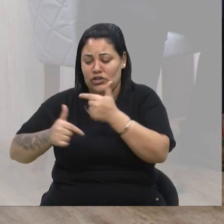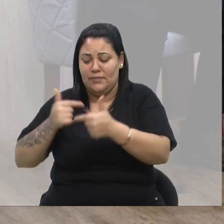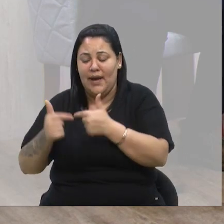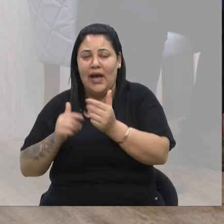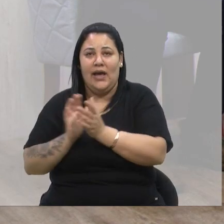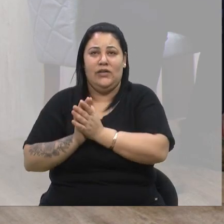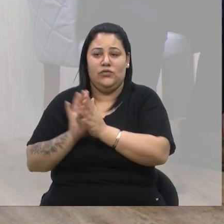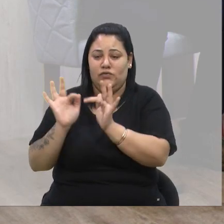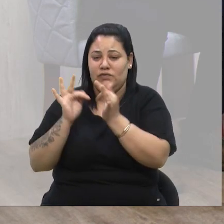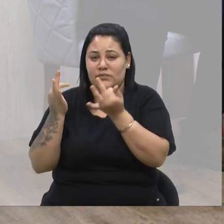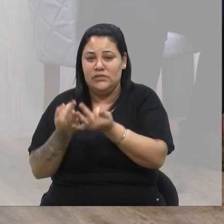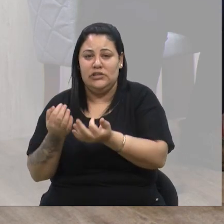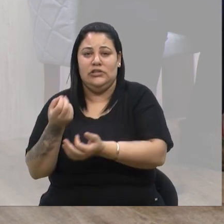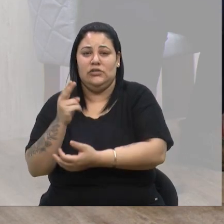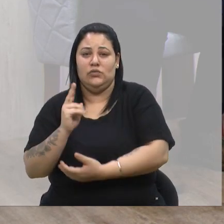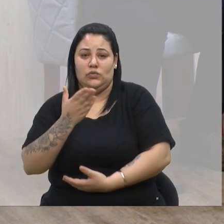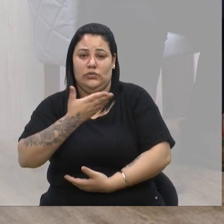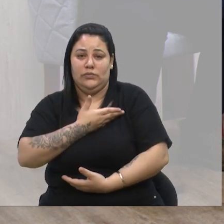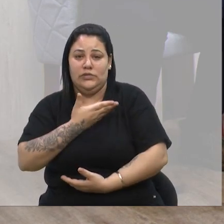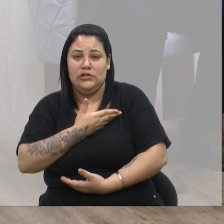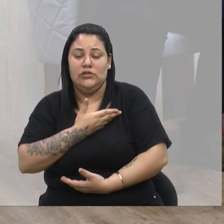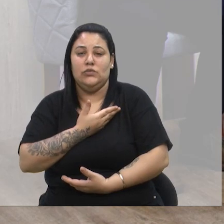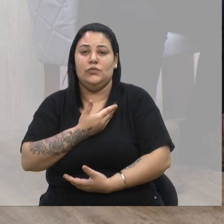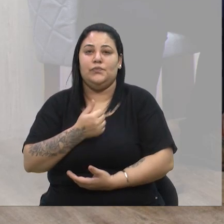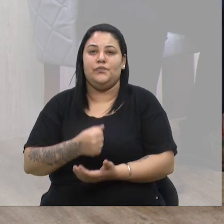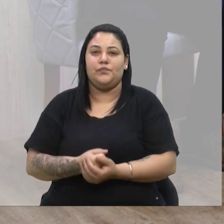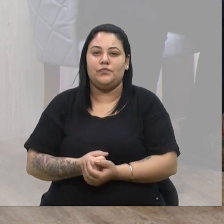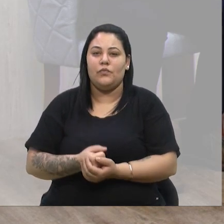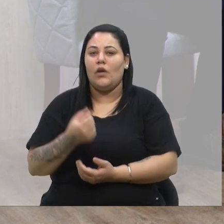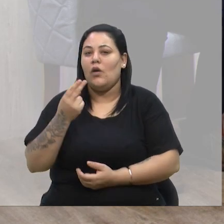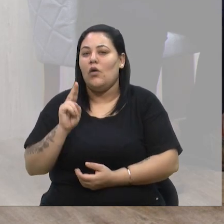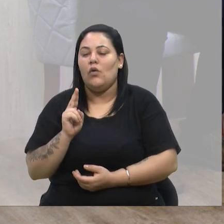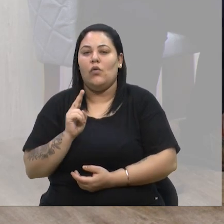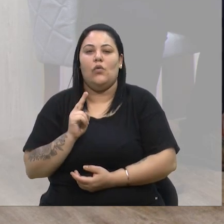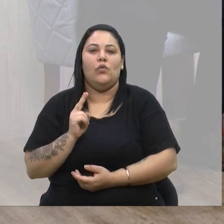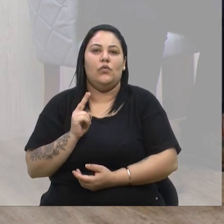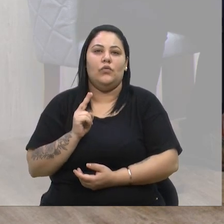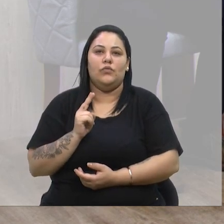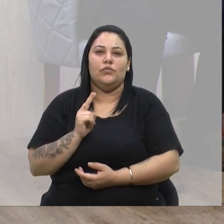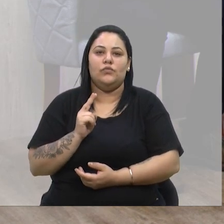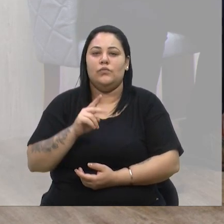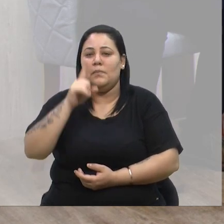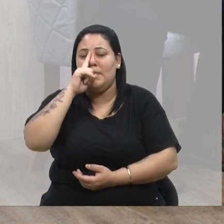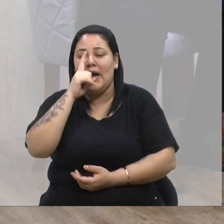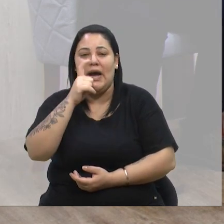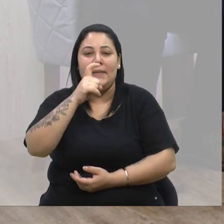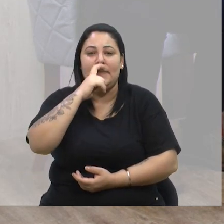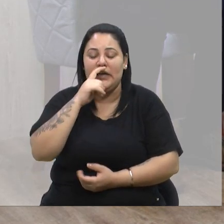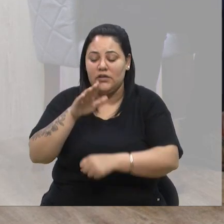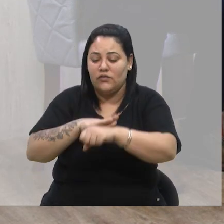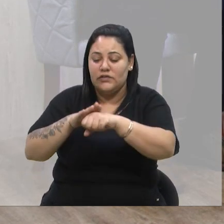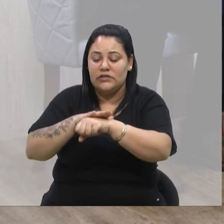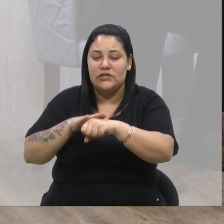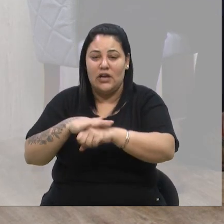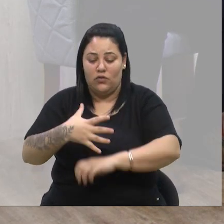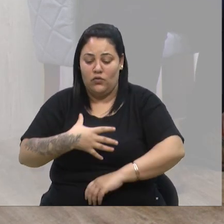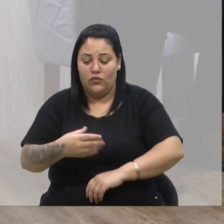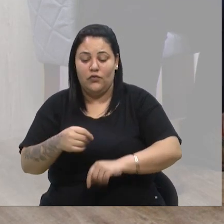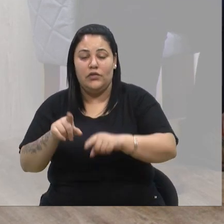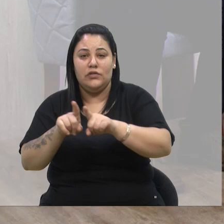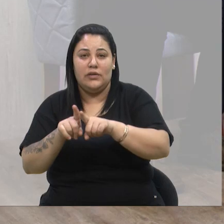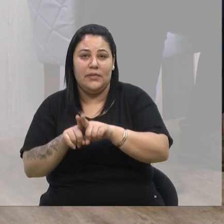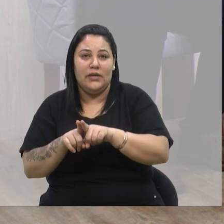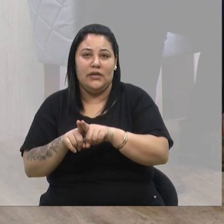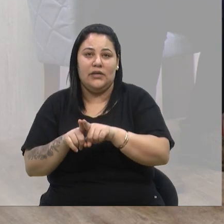para um amigo, ou aquelas histórias assim, às vezes os próprios pais... troca uma ideia com os filhos para ver, porque daqui a